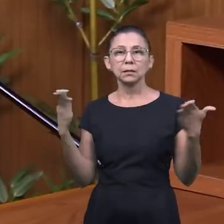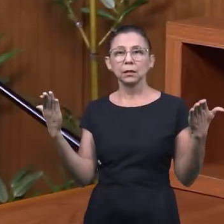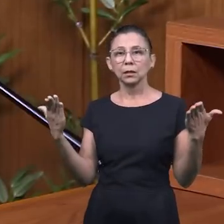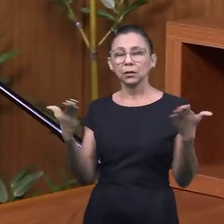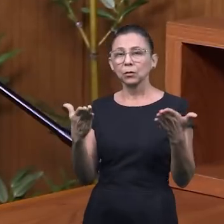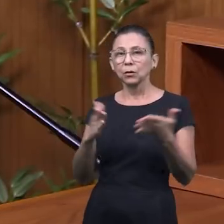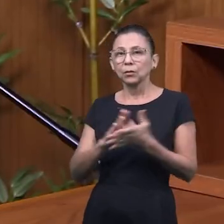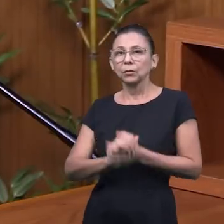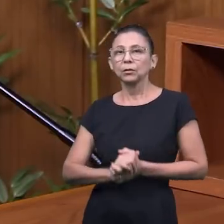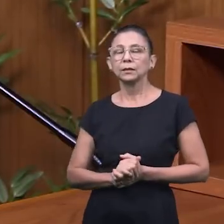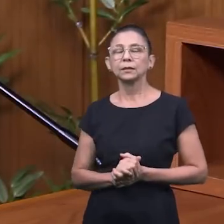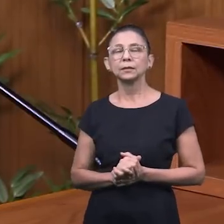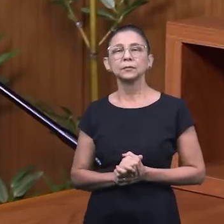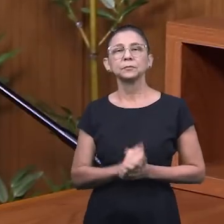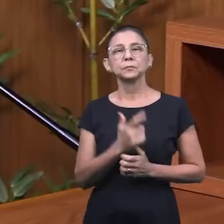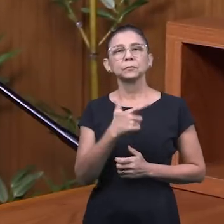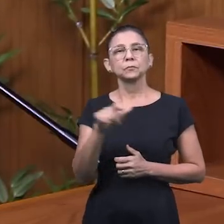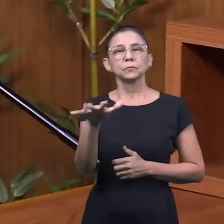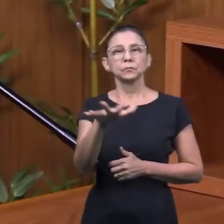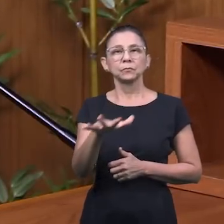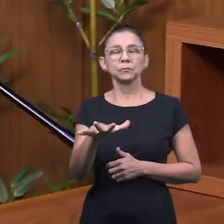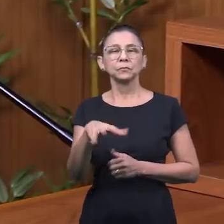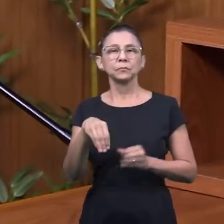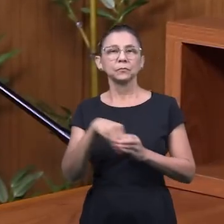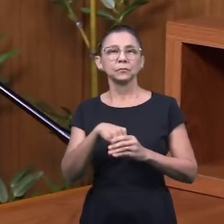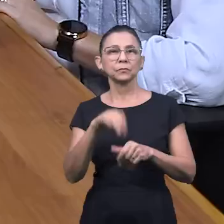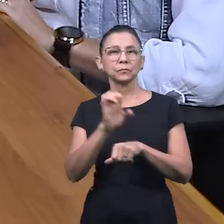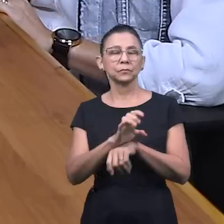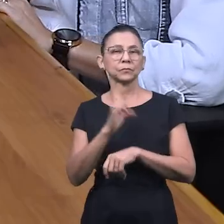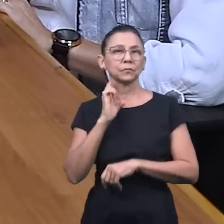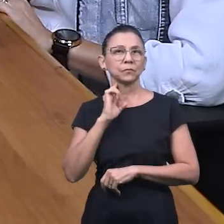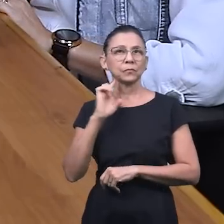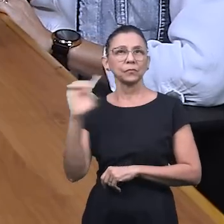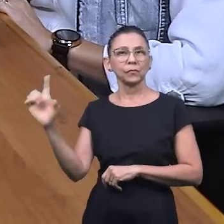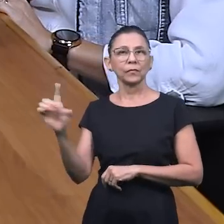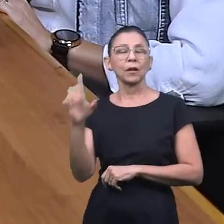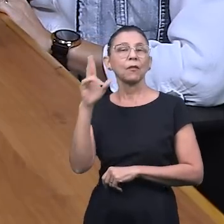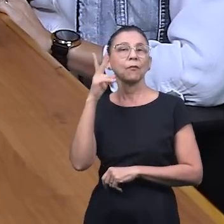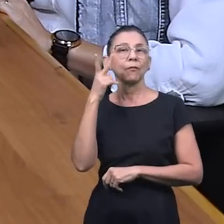1, lá em Valadares, do pastor Márcio